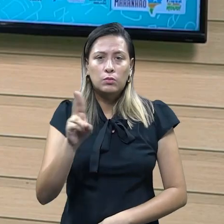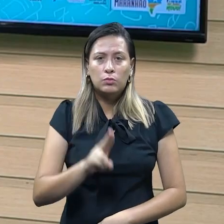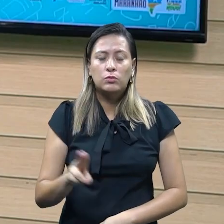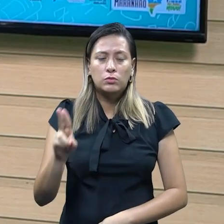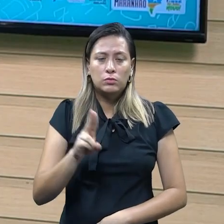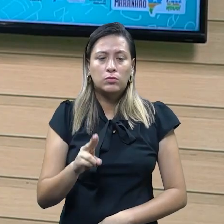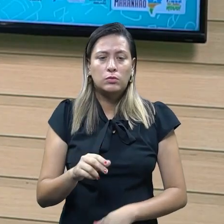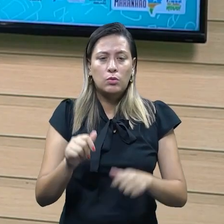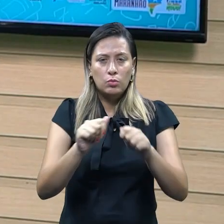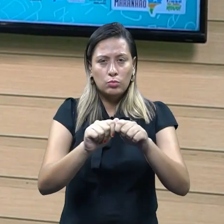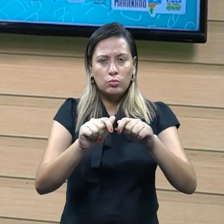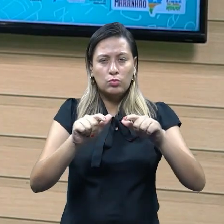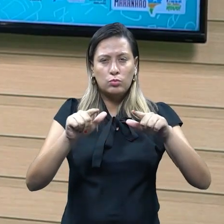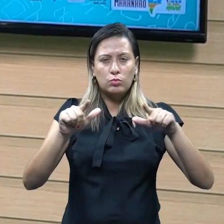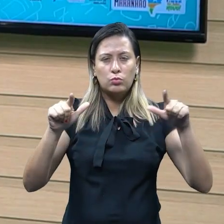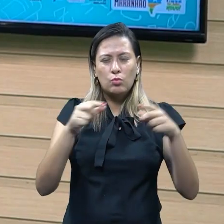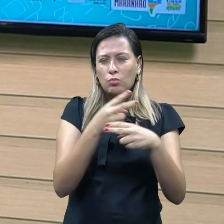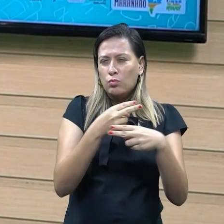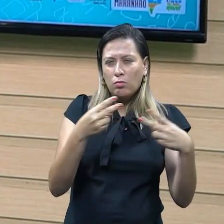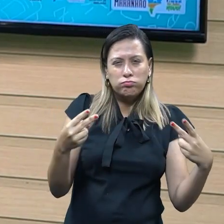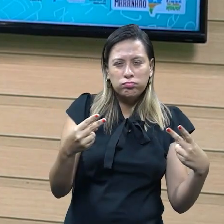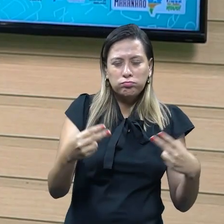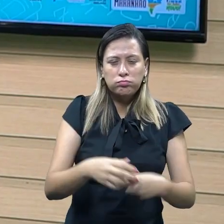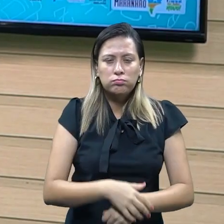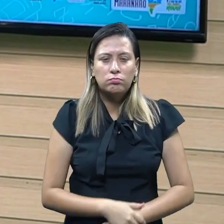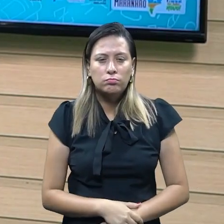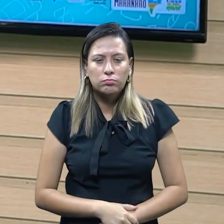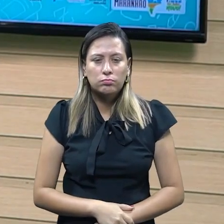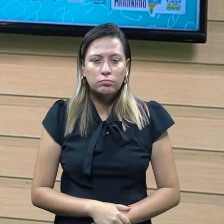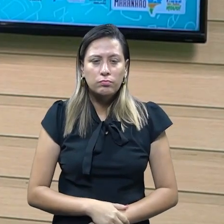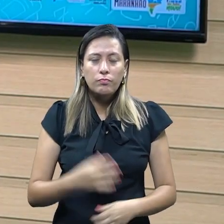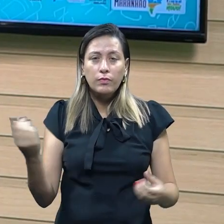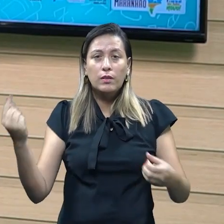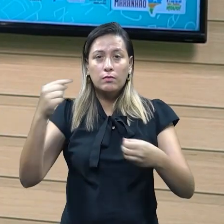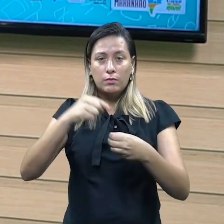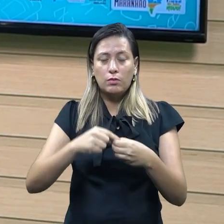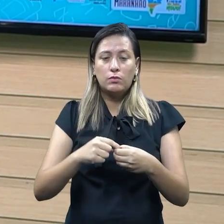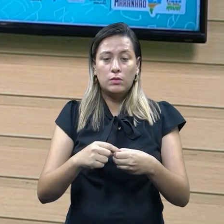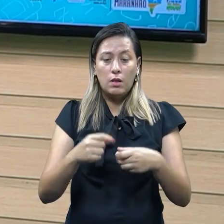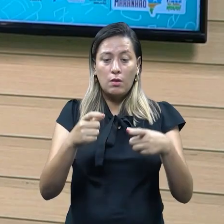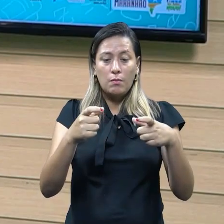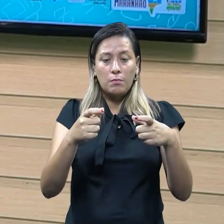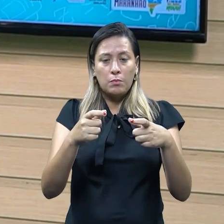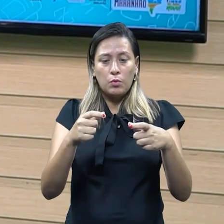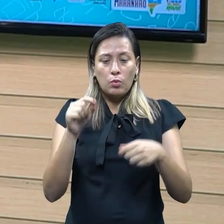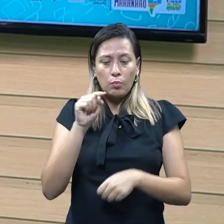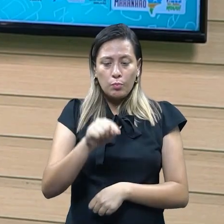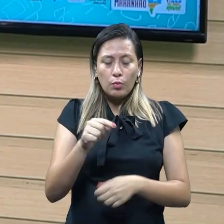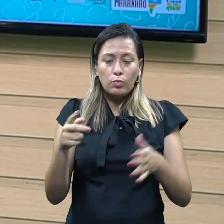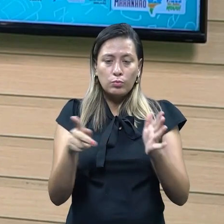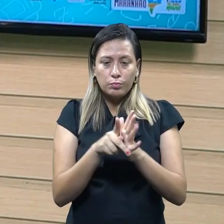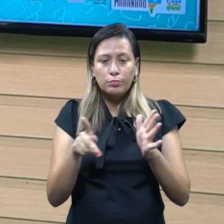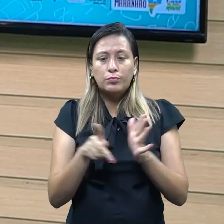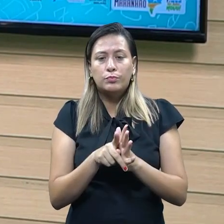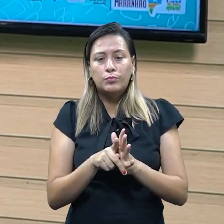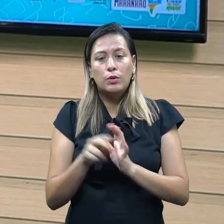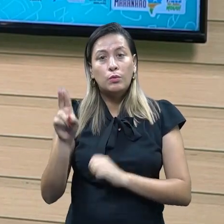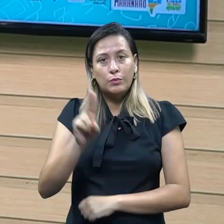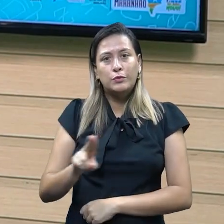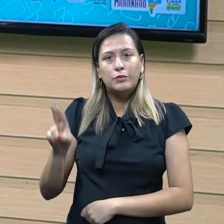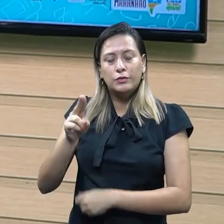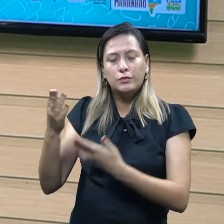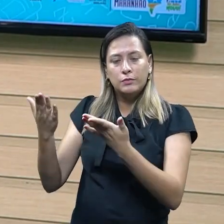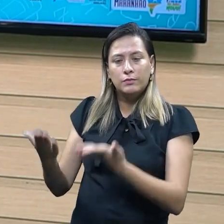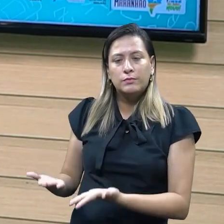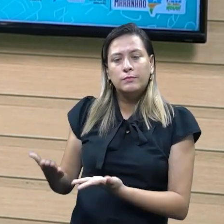fazendo o zoom, aplicando o zoom escala, zoom mais, zoom menos, e você quer voltar para um ponto específico, você